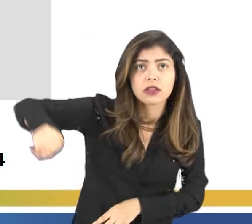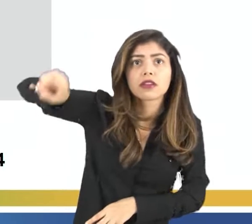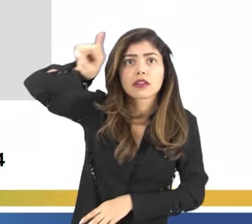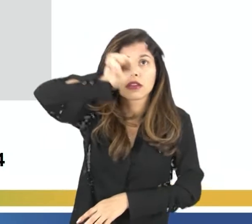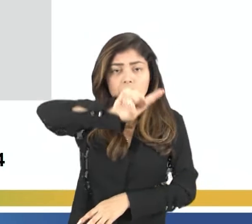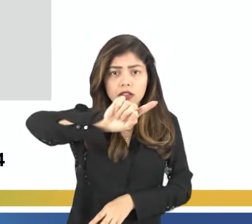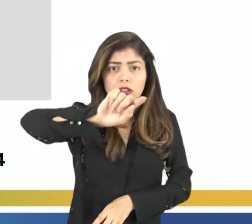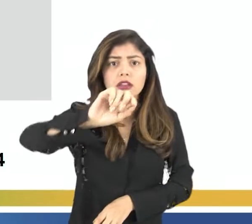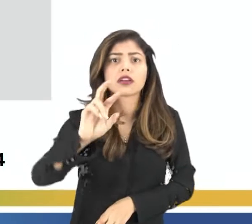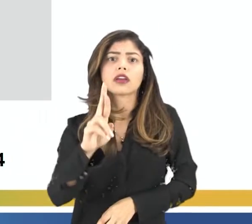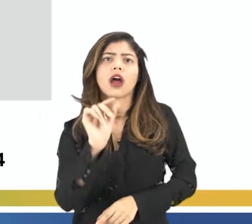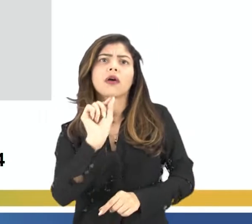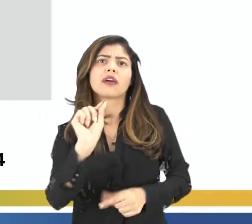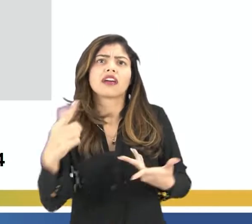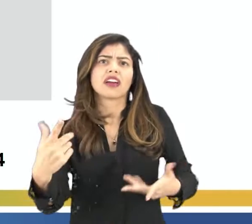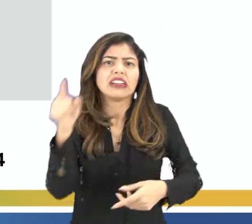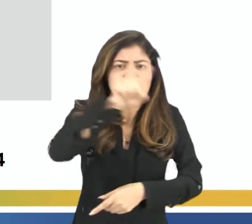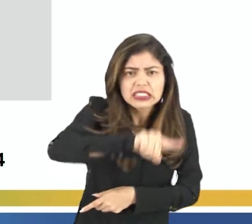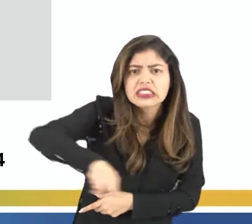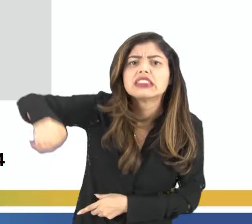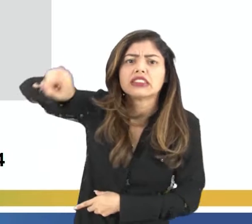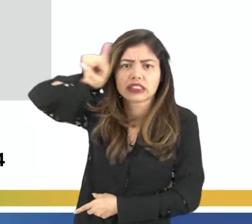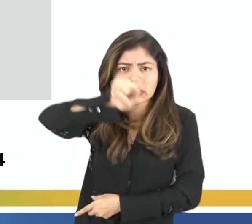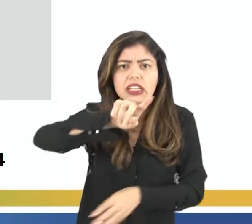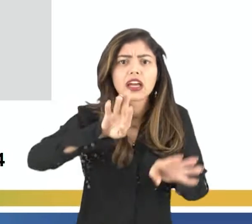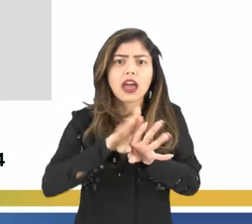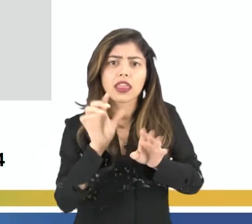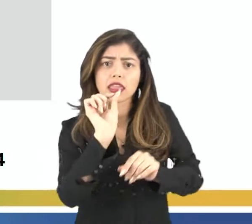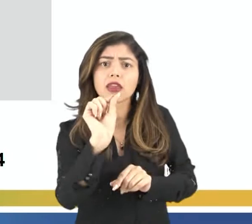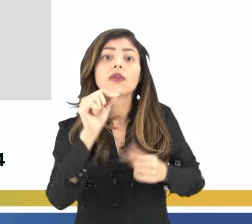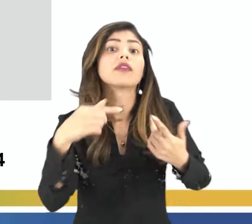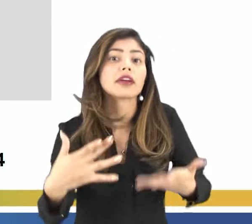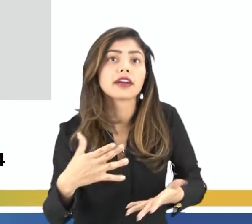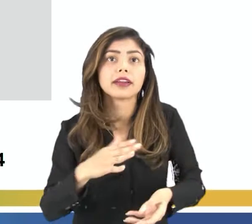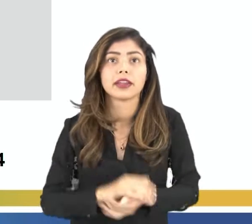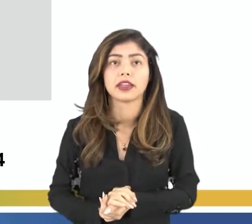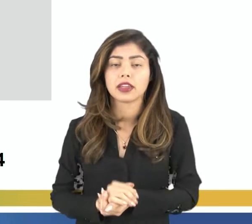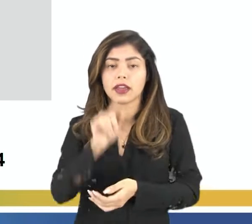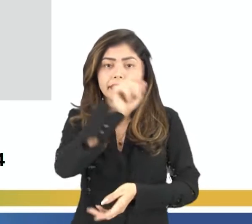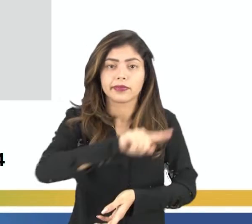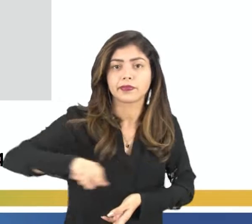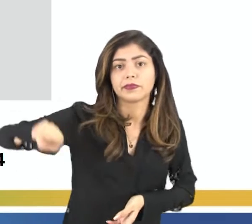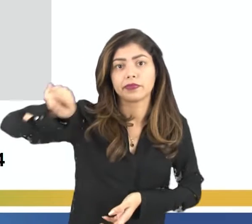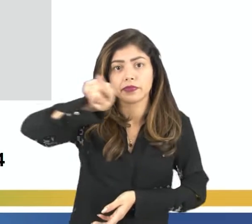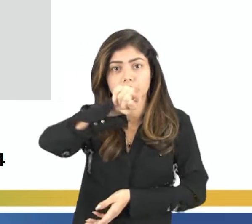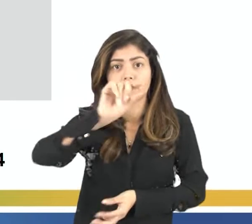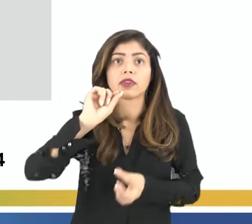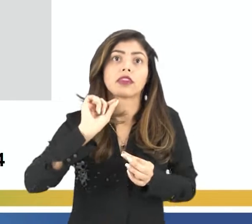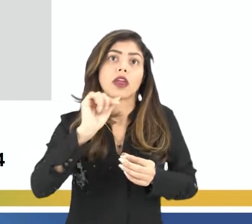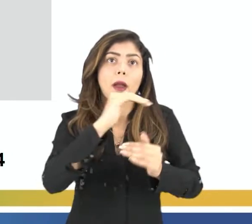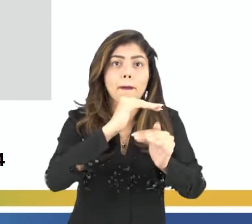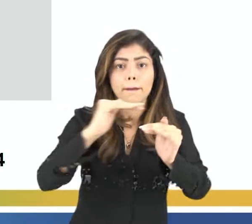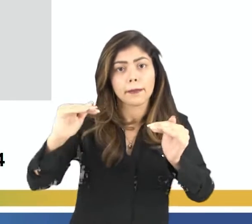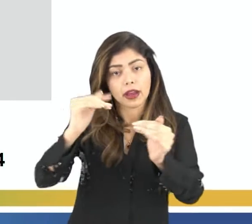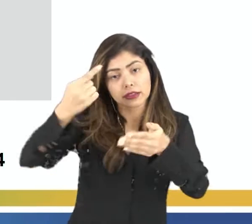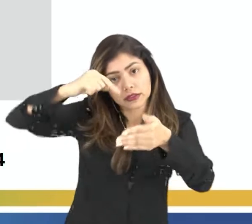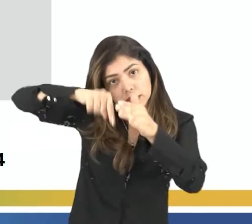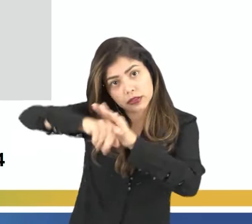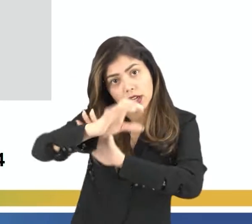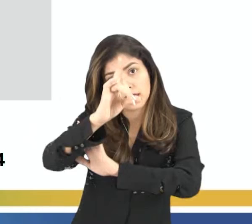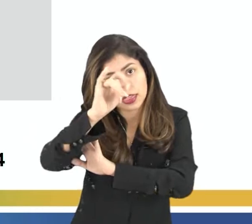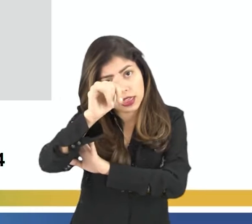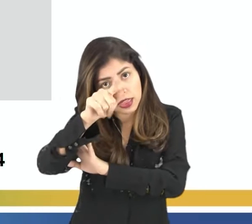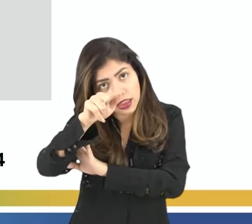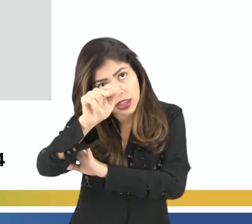e circunferência é que a circunferência ela vem a ser o contorno de um círculo e o círculo é a parte mais